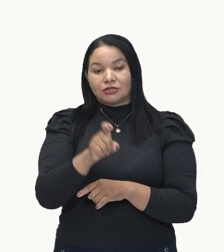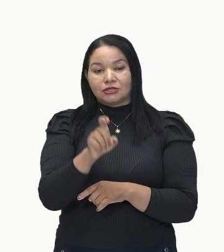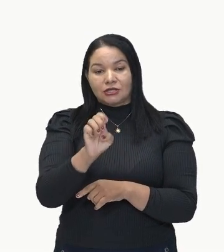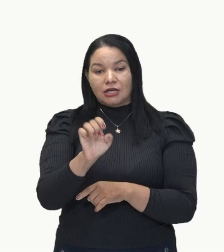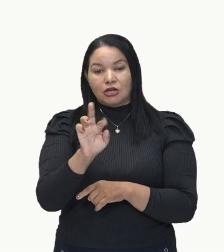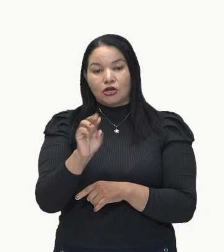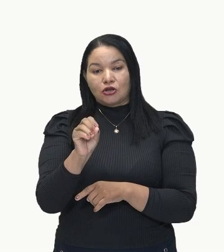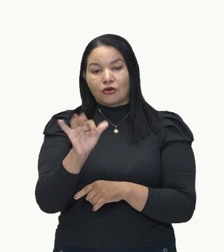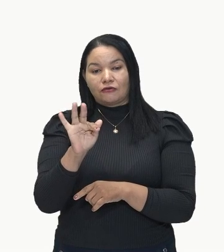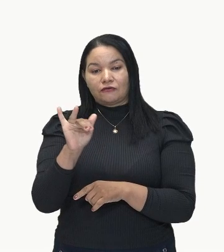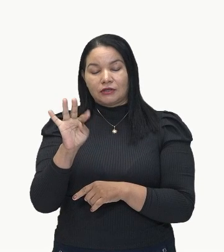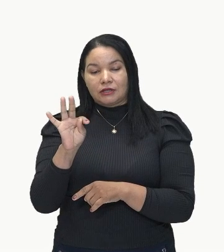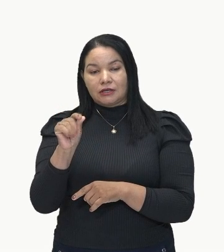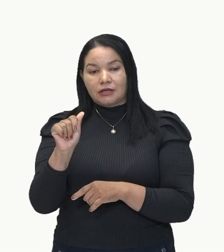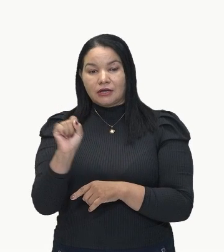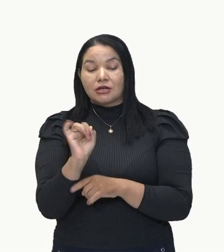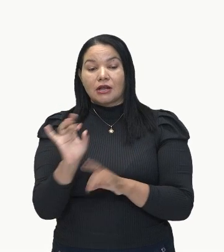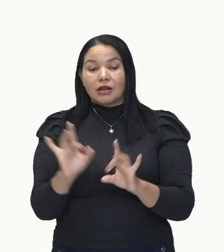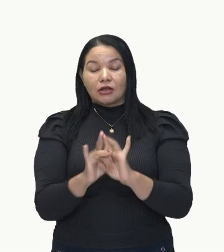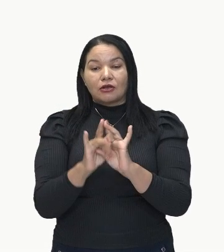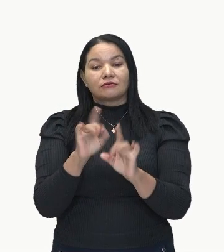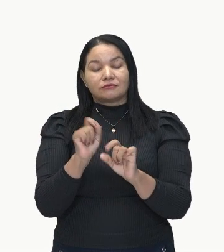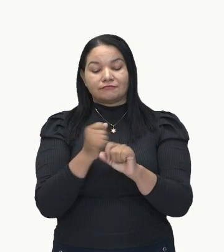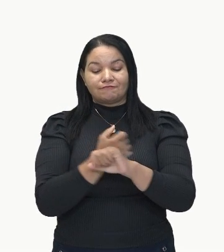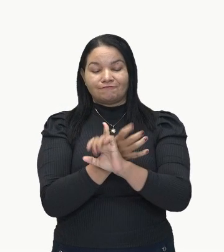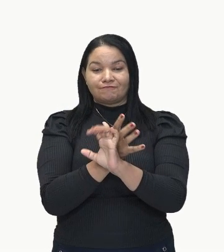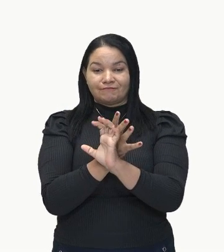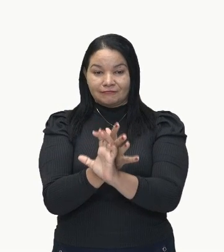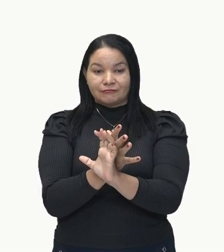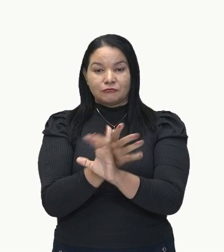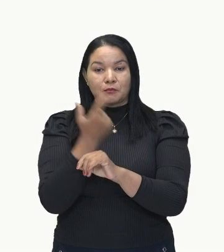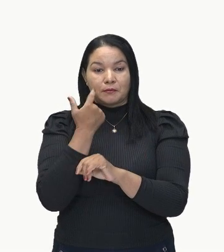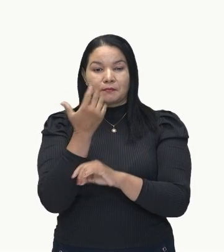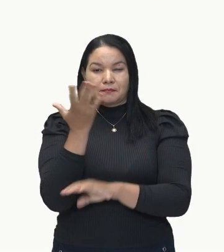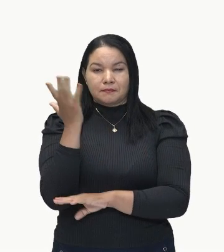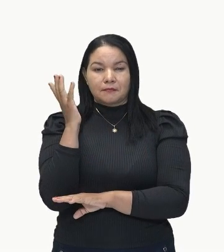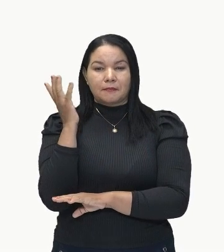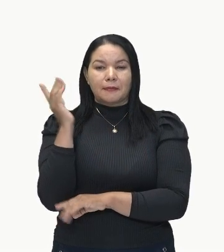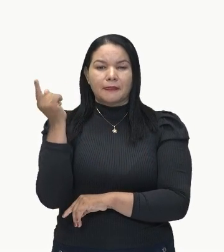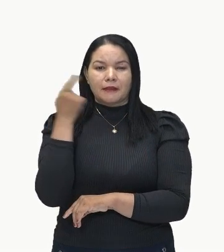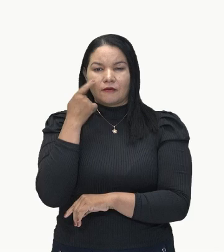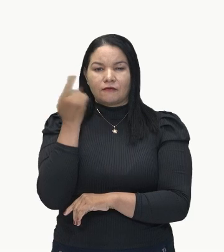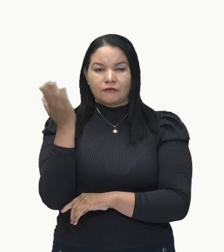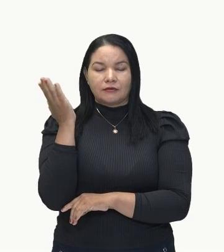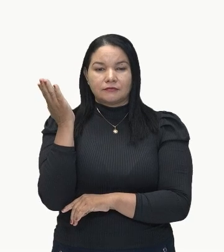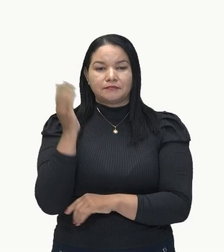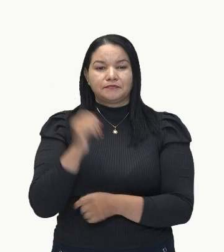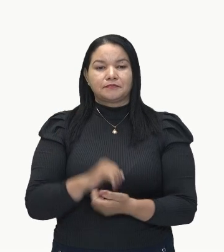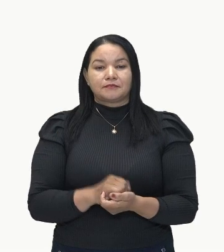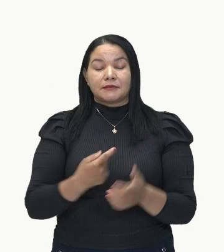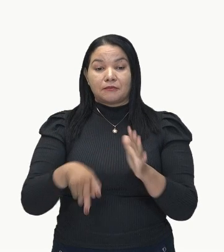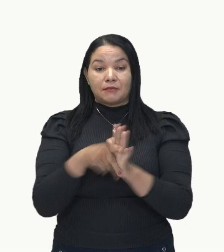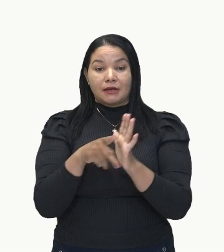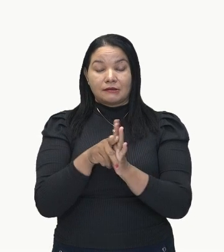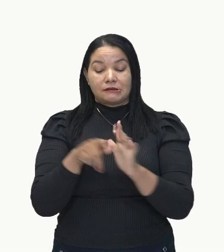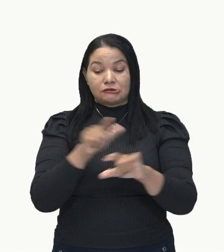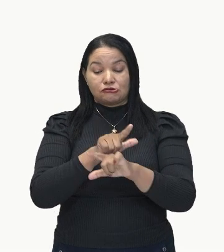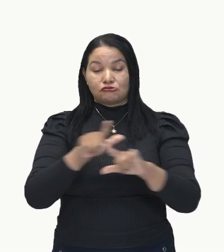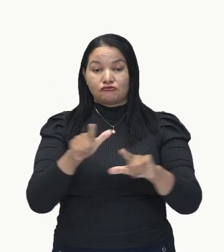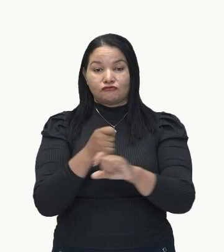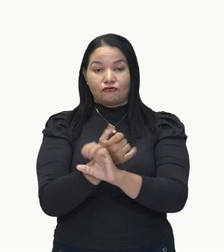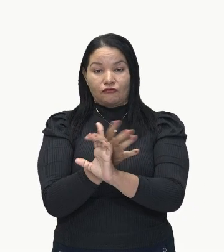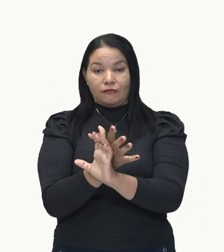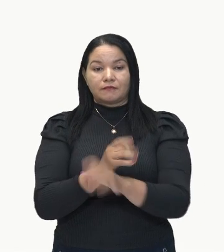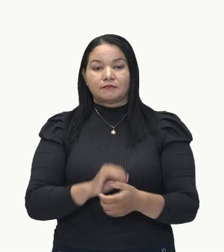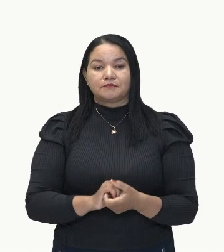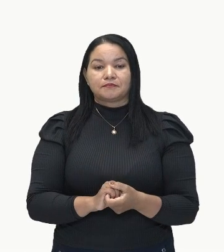estar ligado ao quê? Aos cactos, isso a vegetação de deserto, a vegetação desértica.